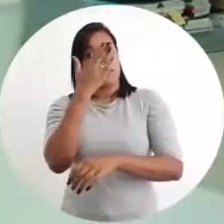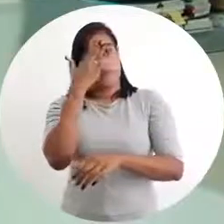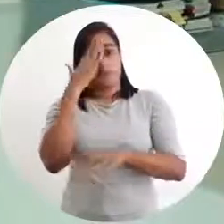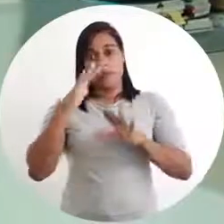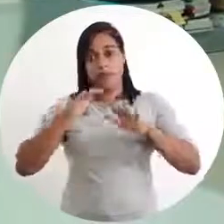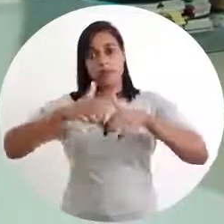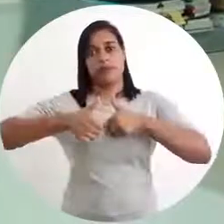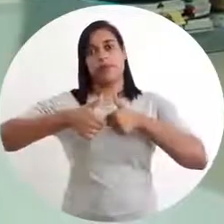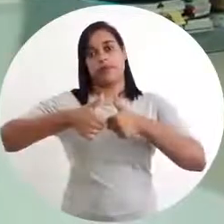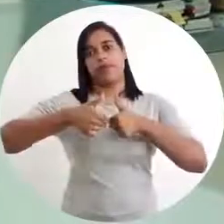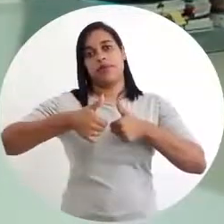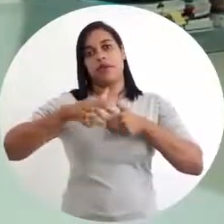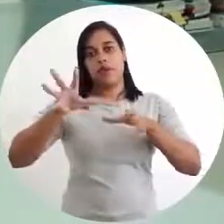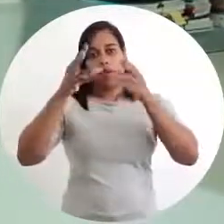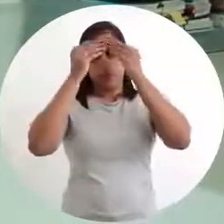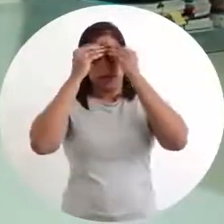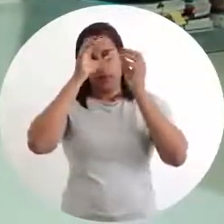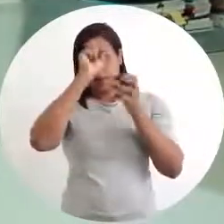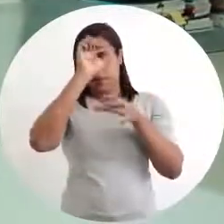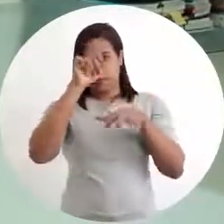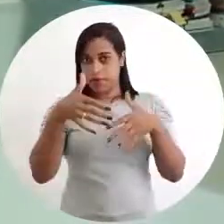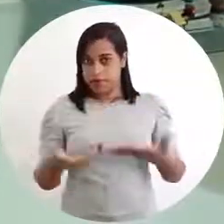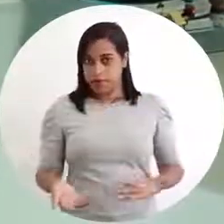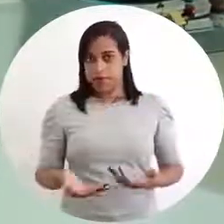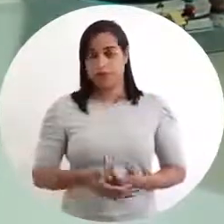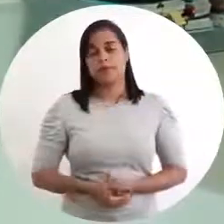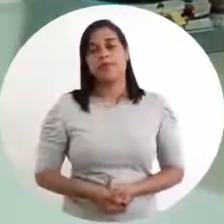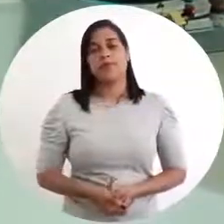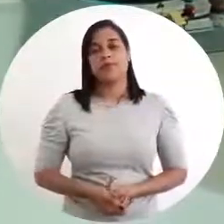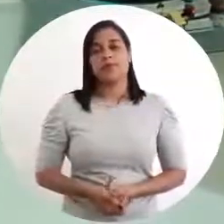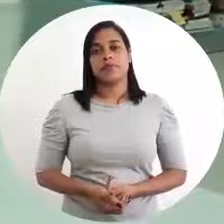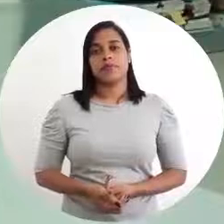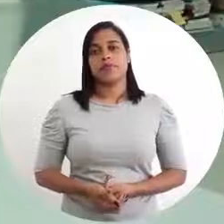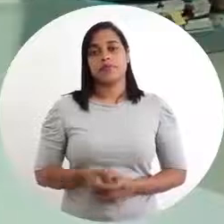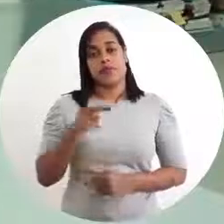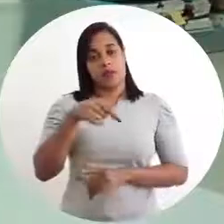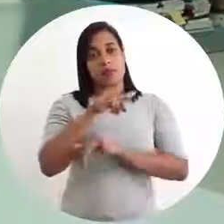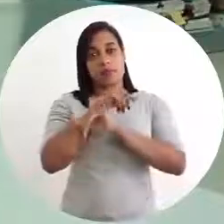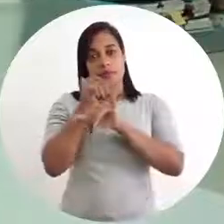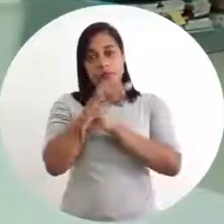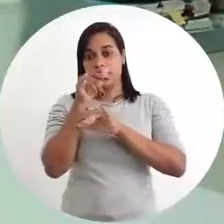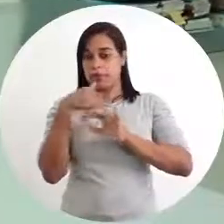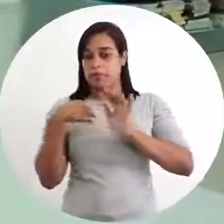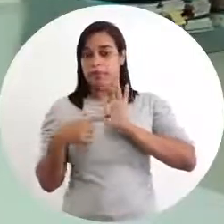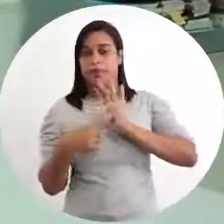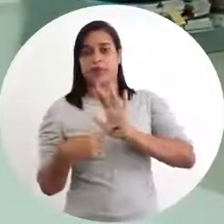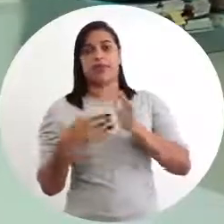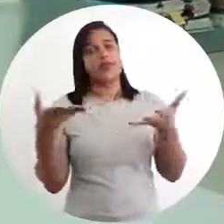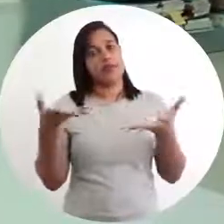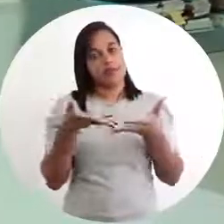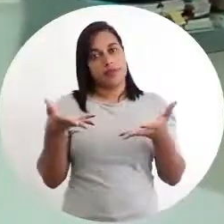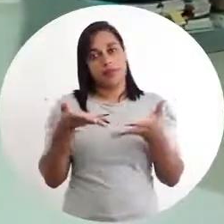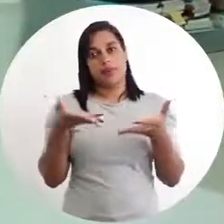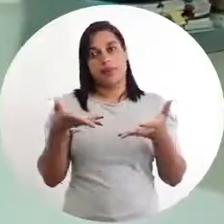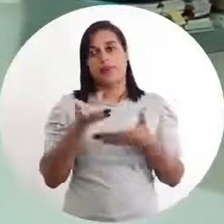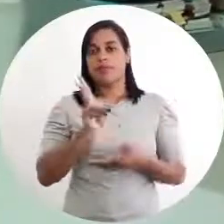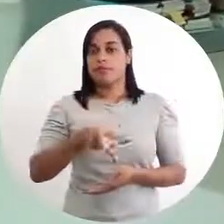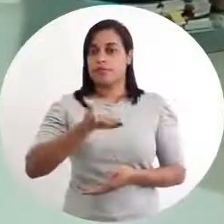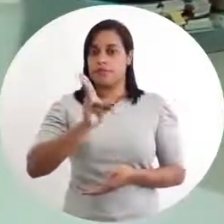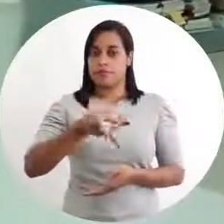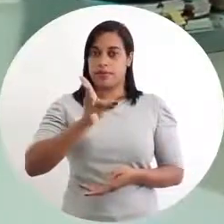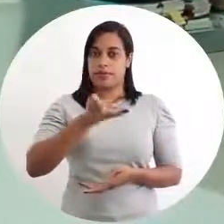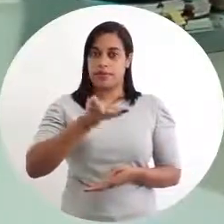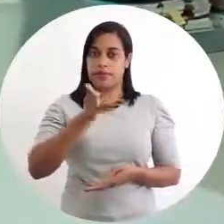ele flua melhor, ele fique de forma mais fácil. Então, dado esse recado, feita a apresentação, a gente vai seguir